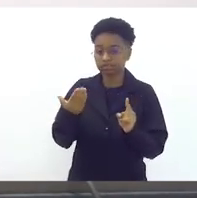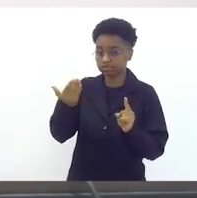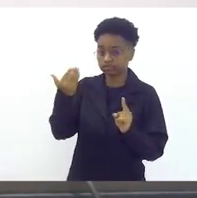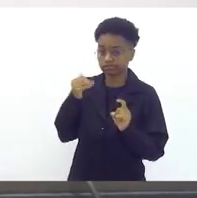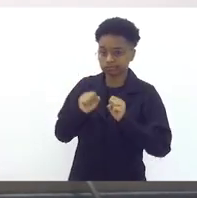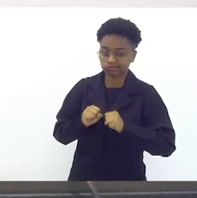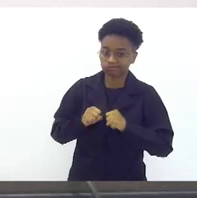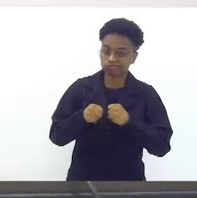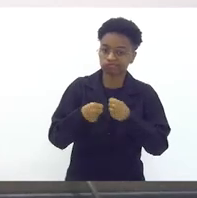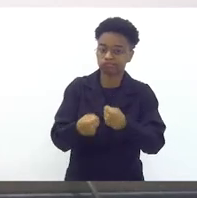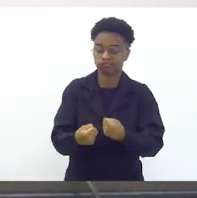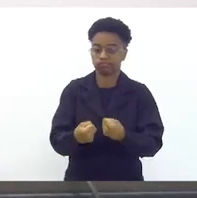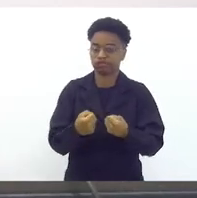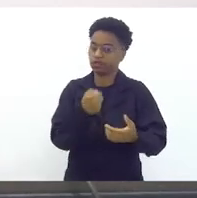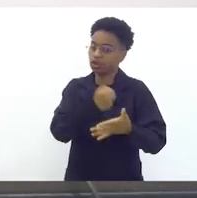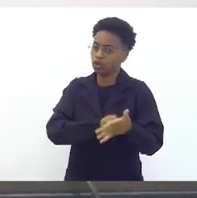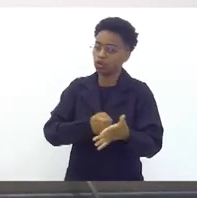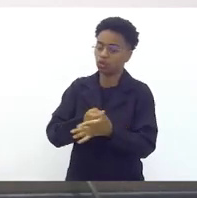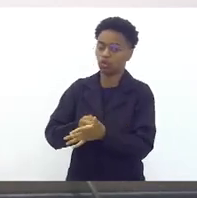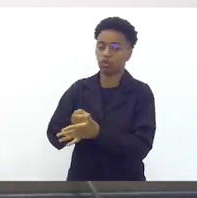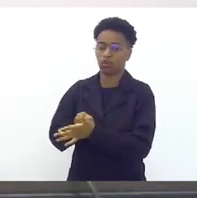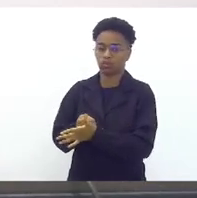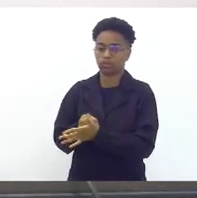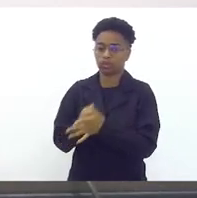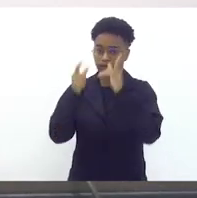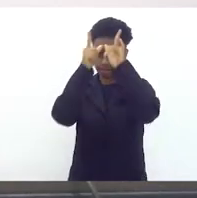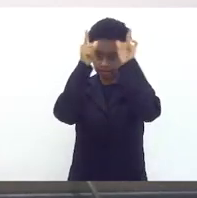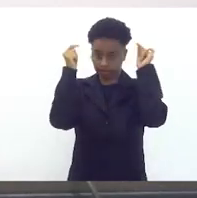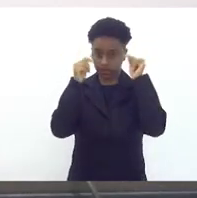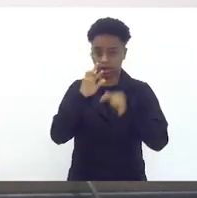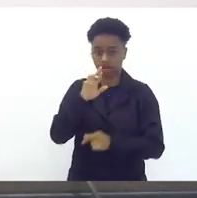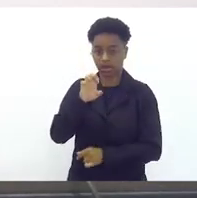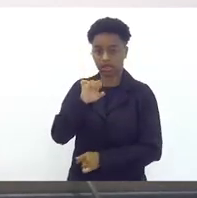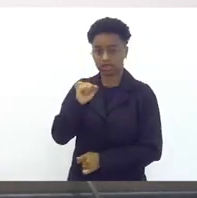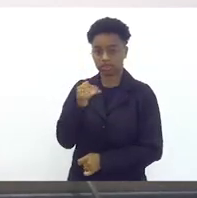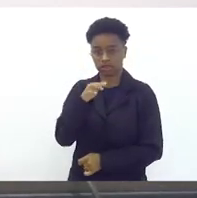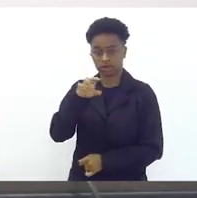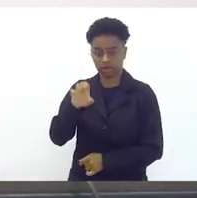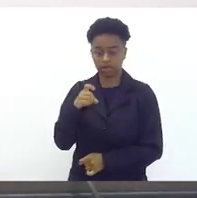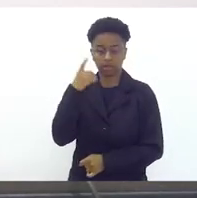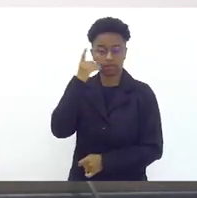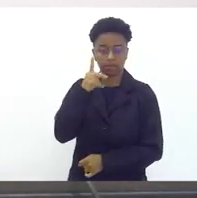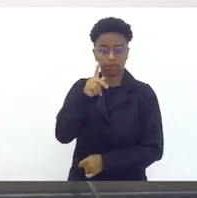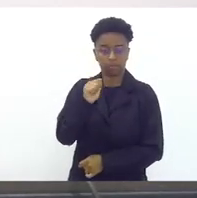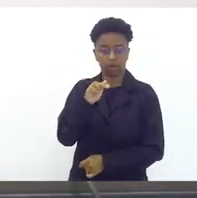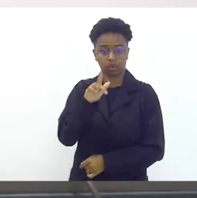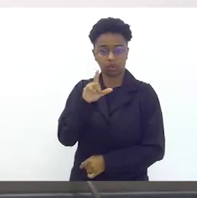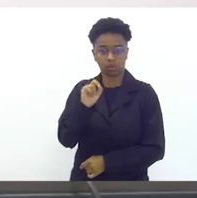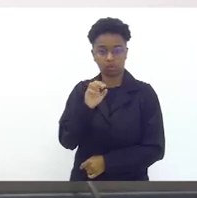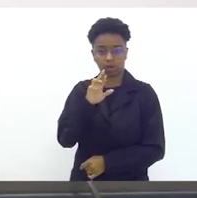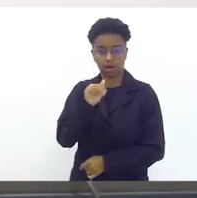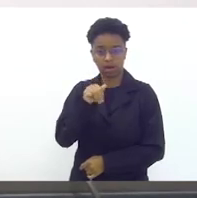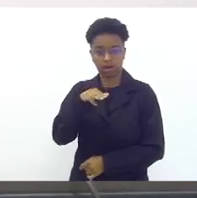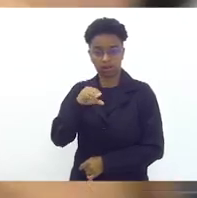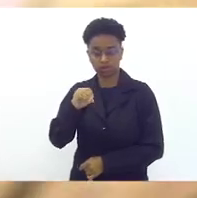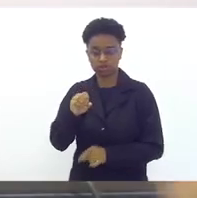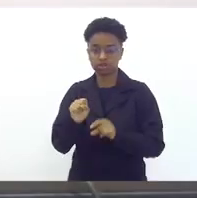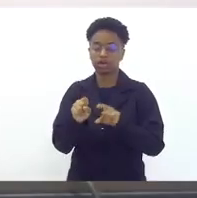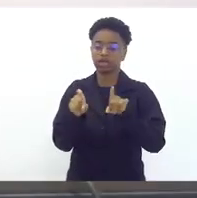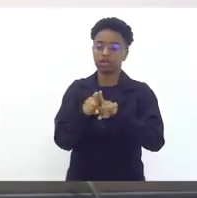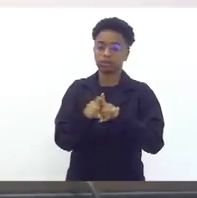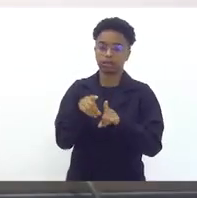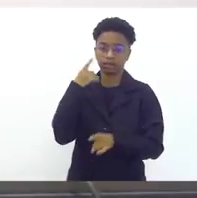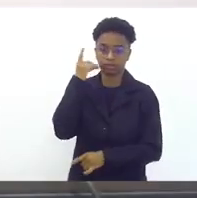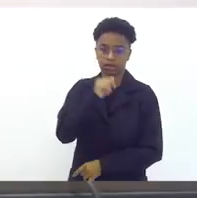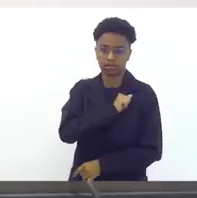dedicaram muito a essas lutas. Enfermeira Rejane, deputado Paulo Ramos, e o próprio deputado André